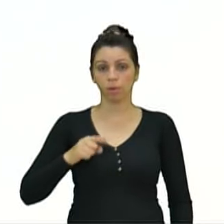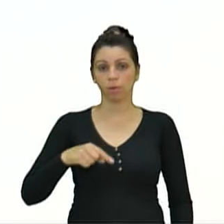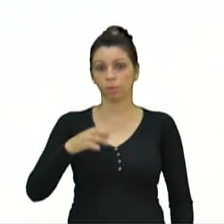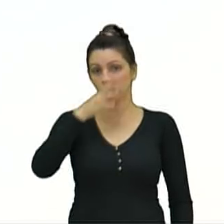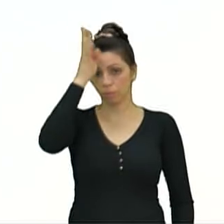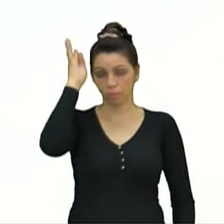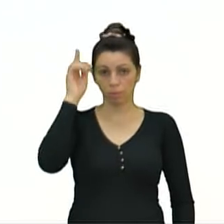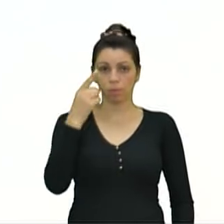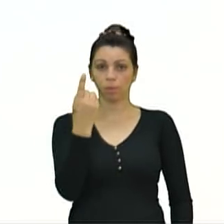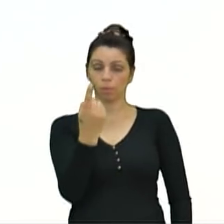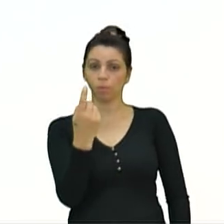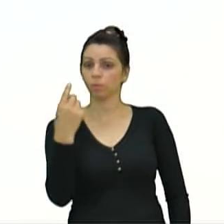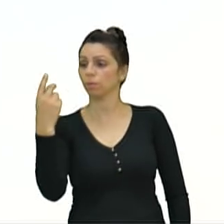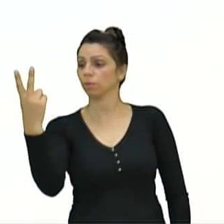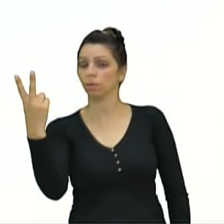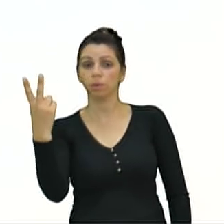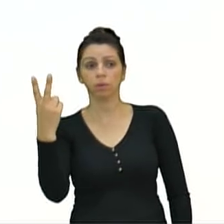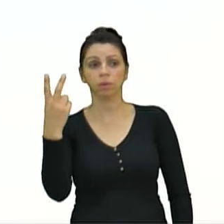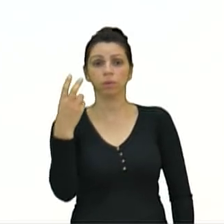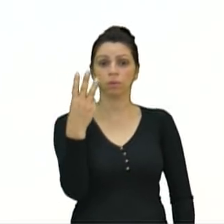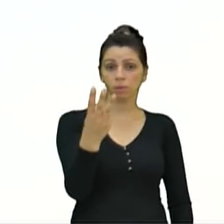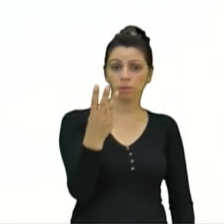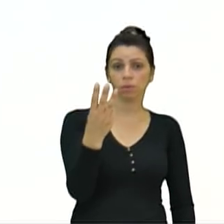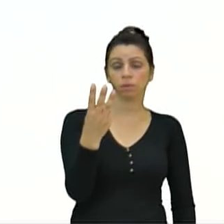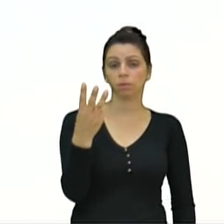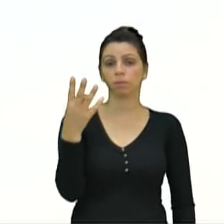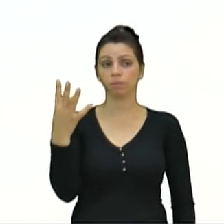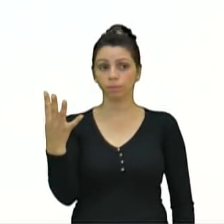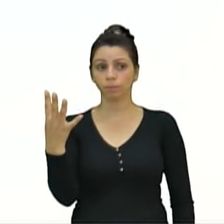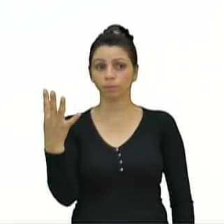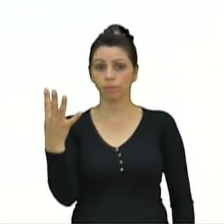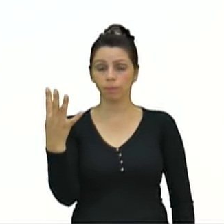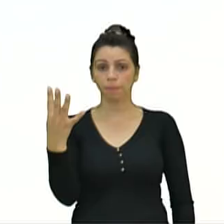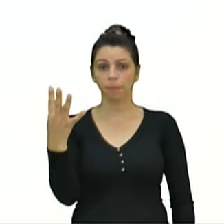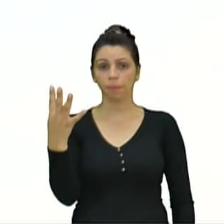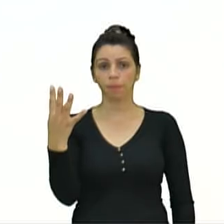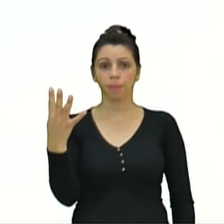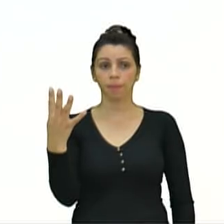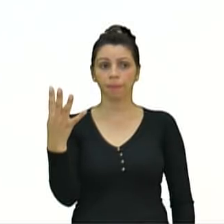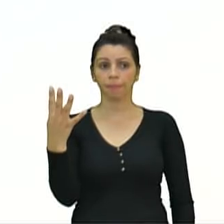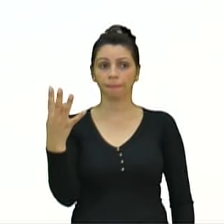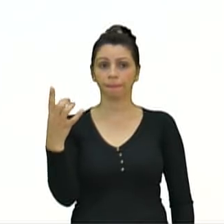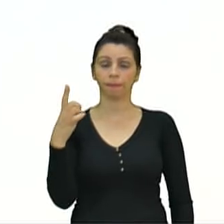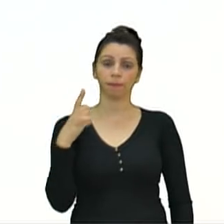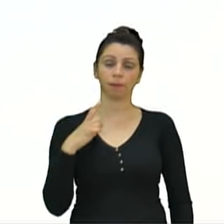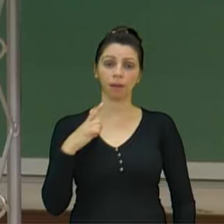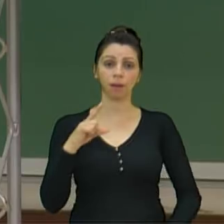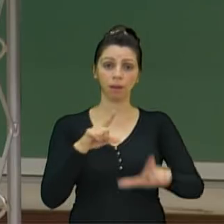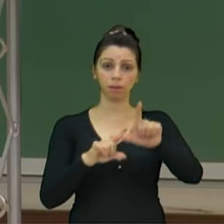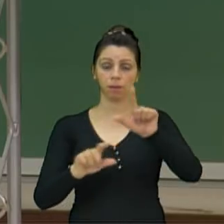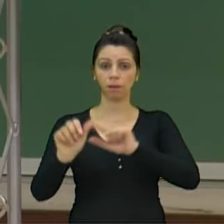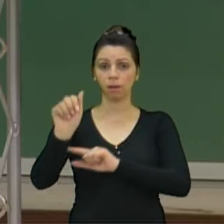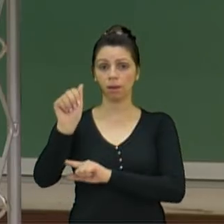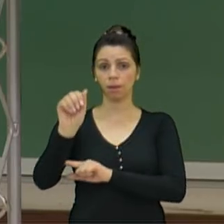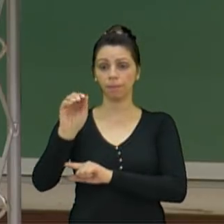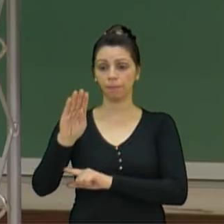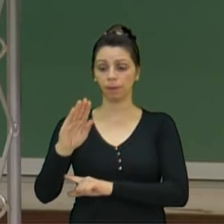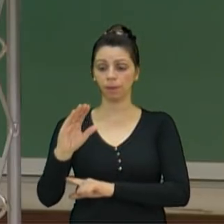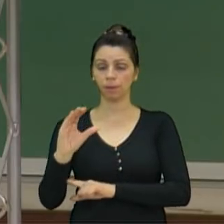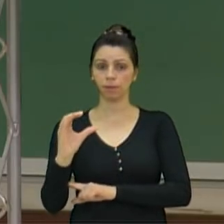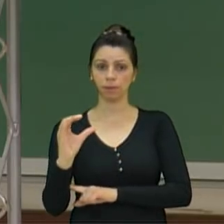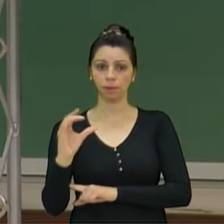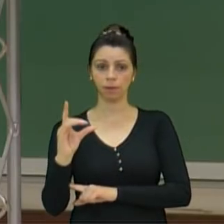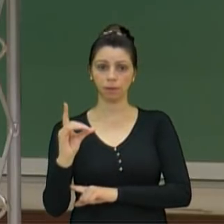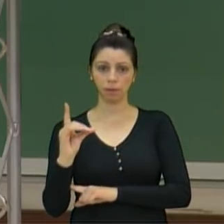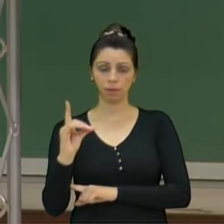1 aqui, o 2, o 3, o 4 aqui atrás, aí temos a letra A B, a C e